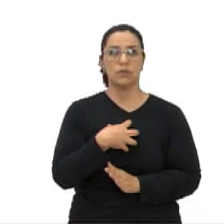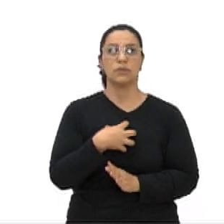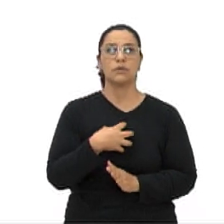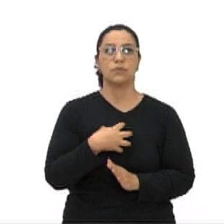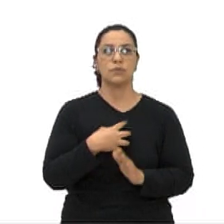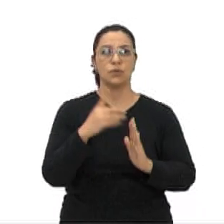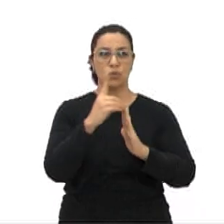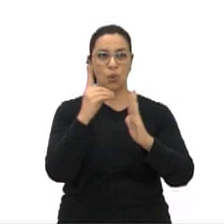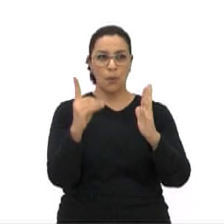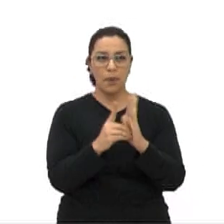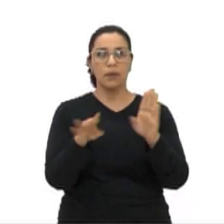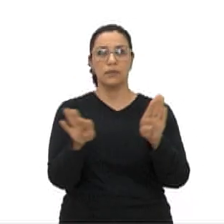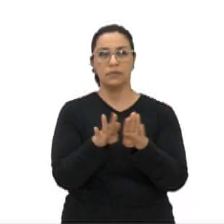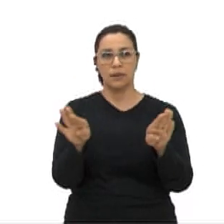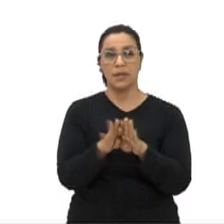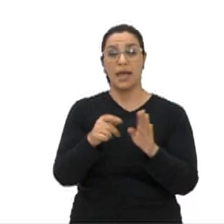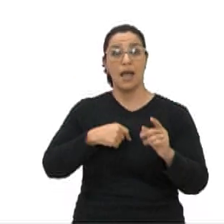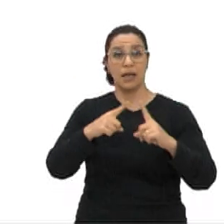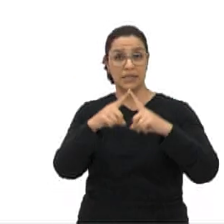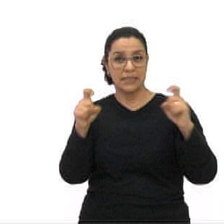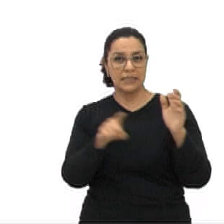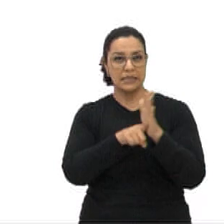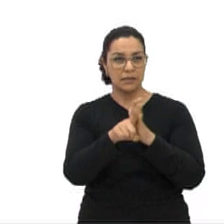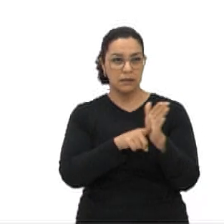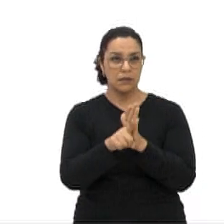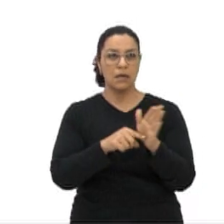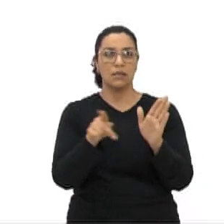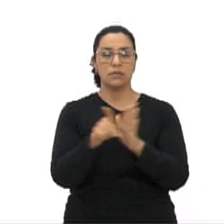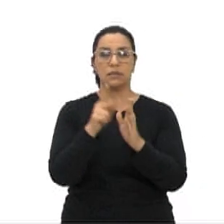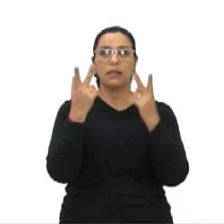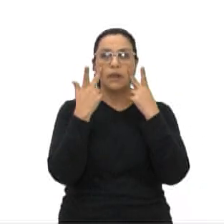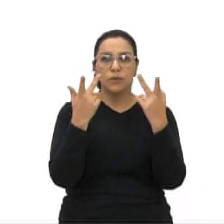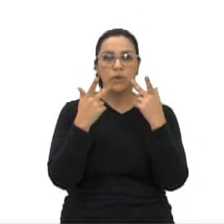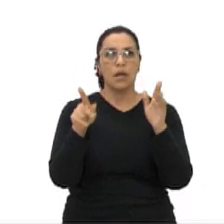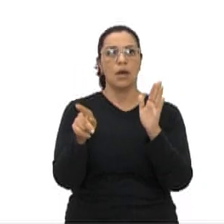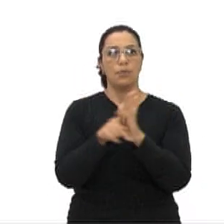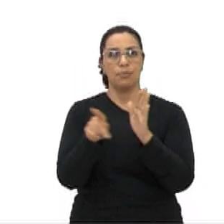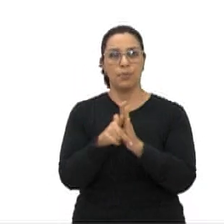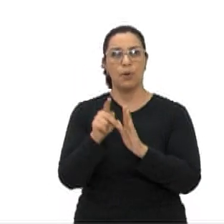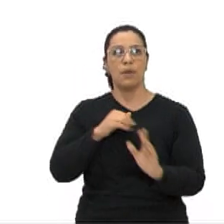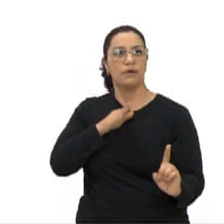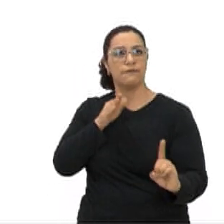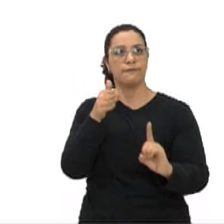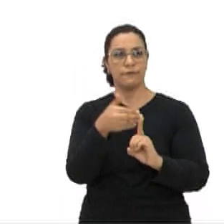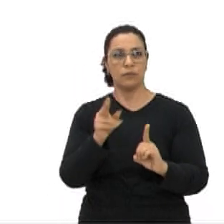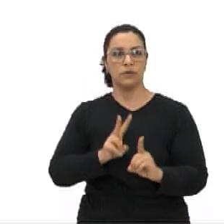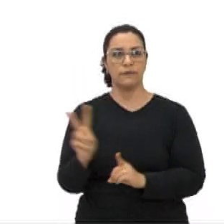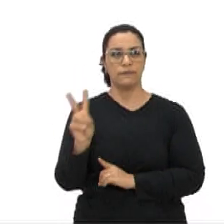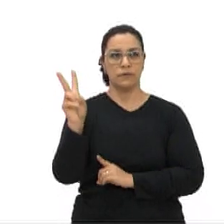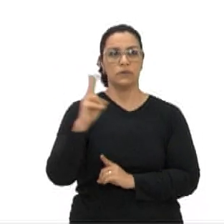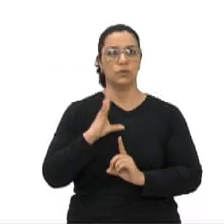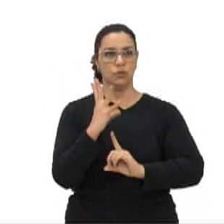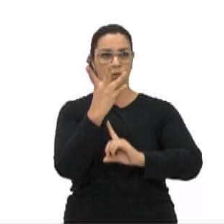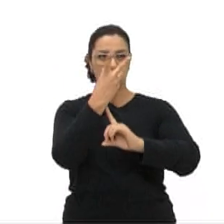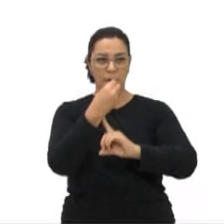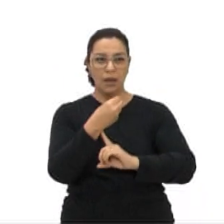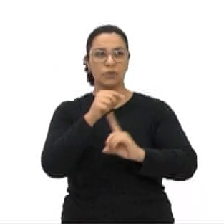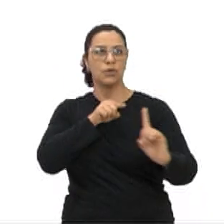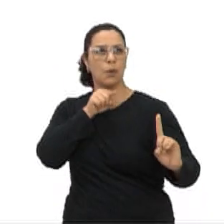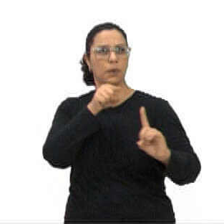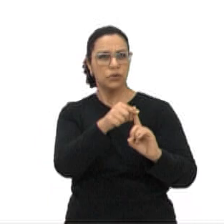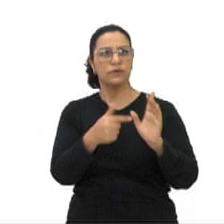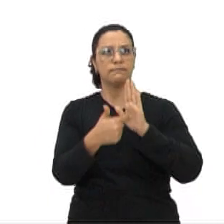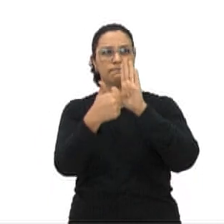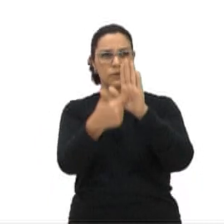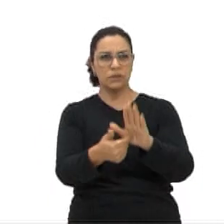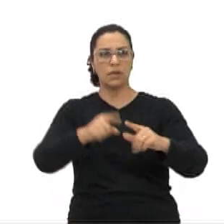figuração documental exigida pelas ciências naturais dá ênfase à valorização de uma arte